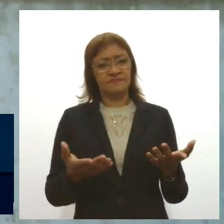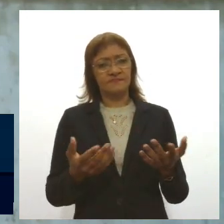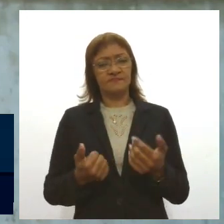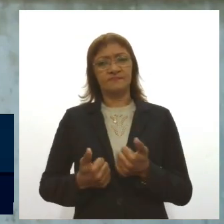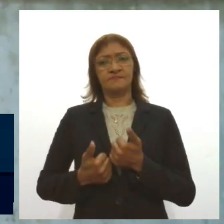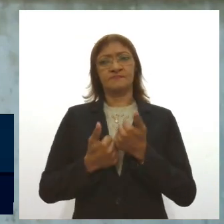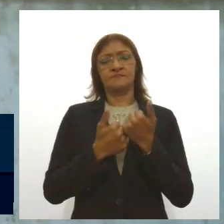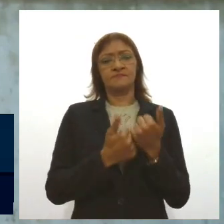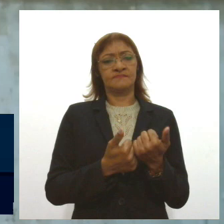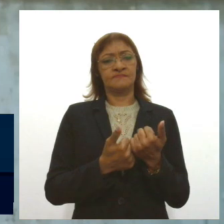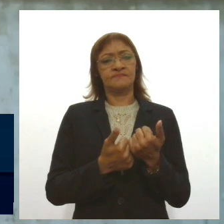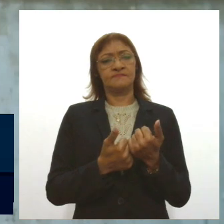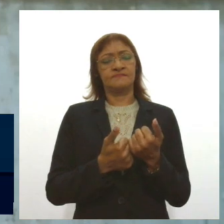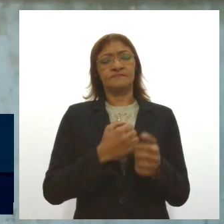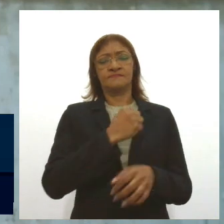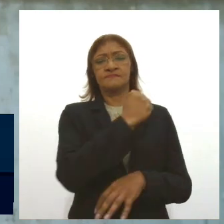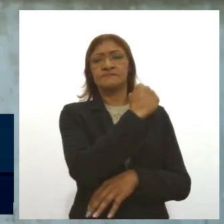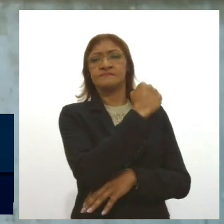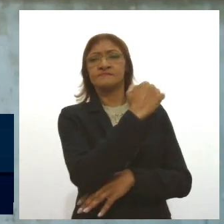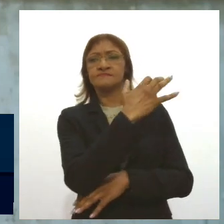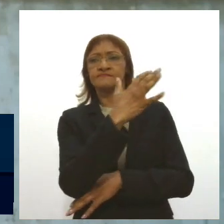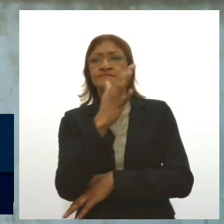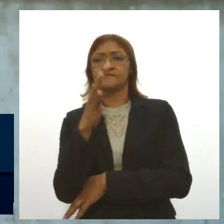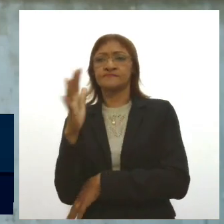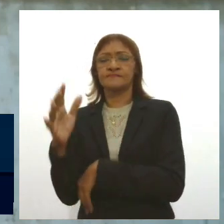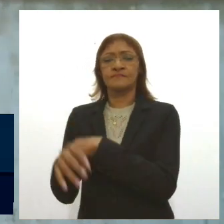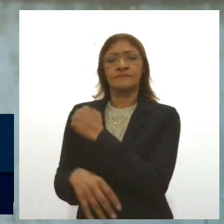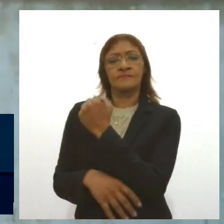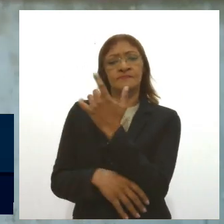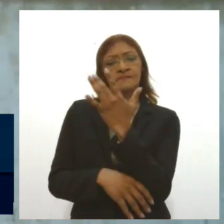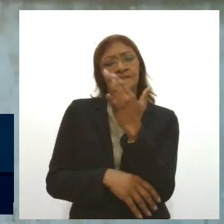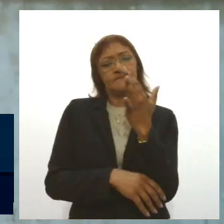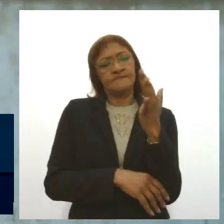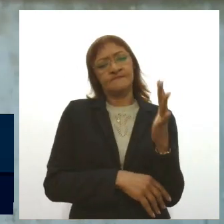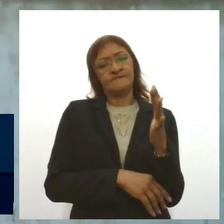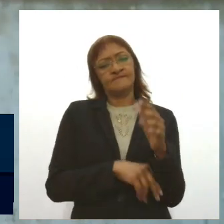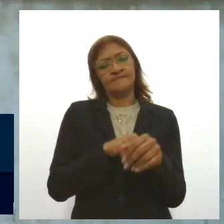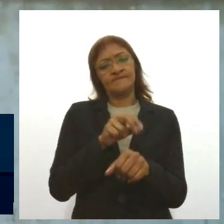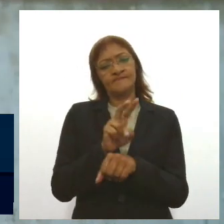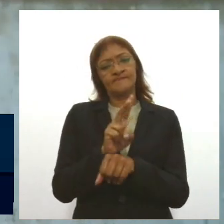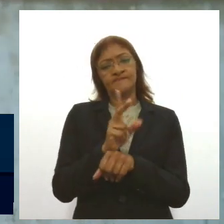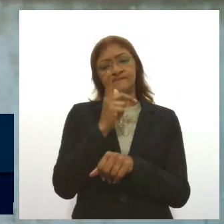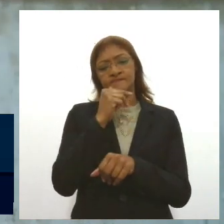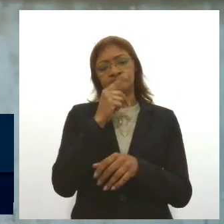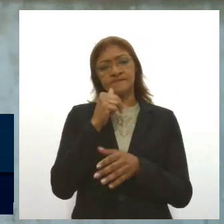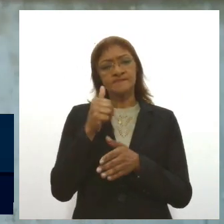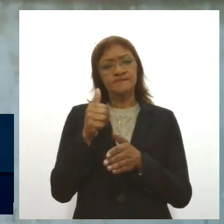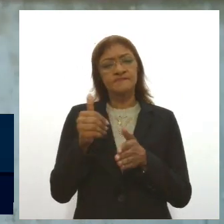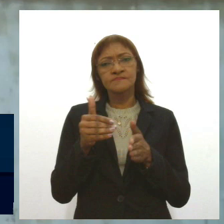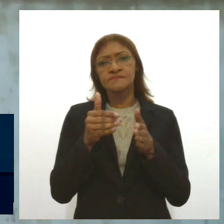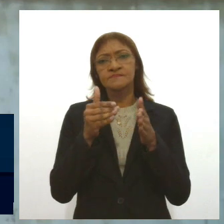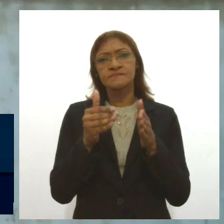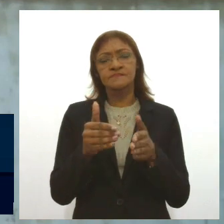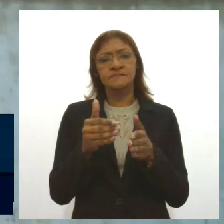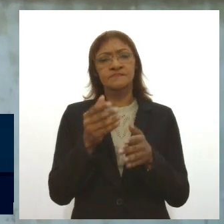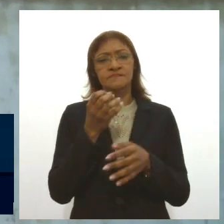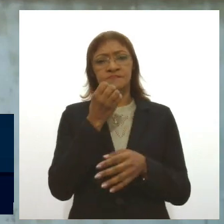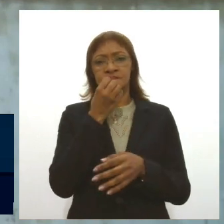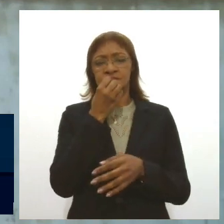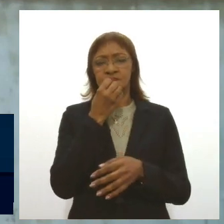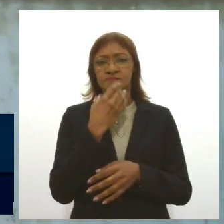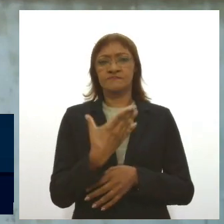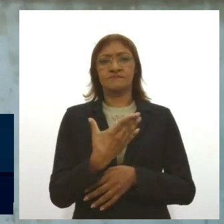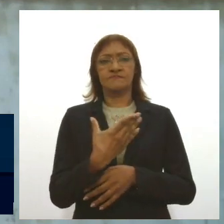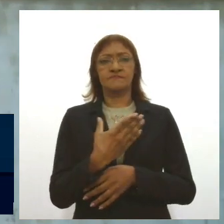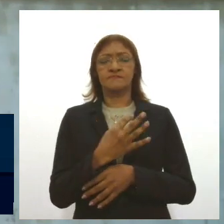defende, o cuidado com o meio ambiente, o cuidado com a água e a preservação e a boa utilização dos recursos